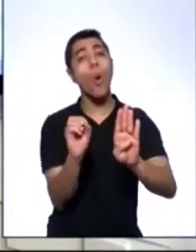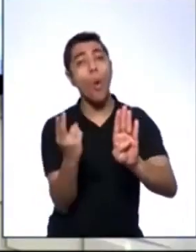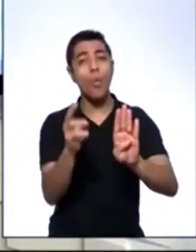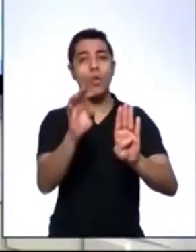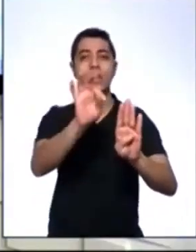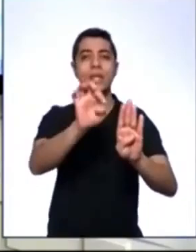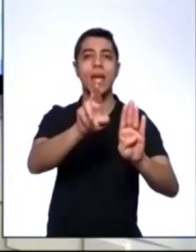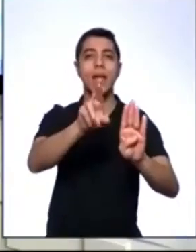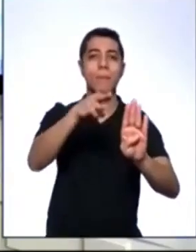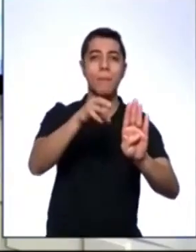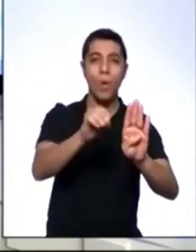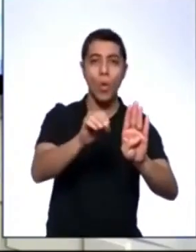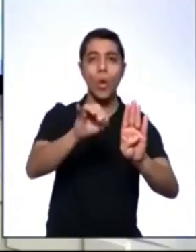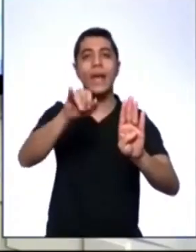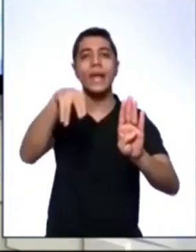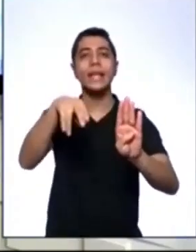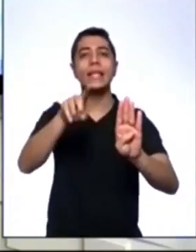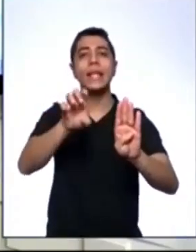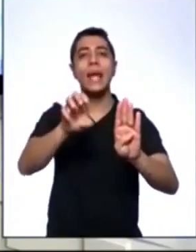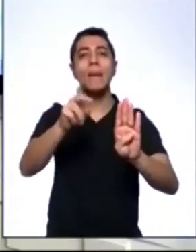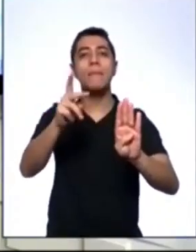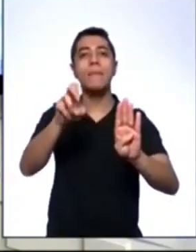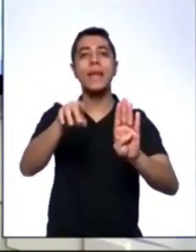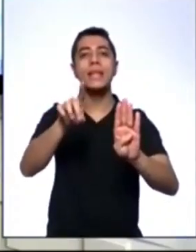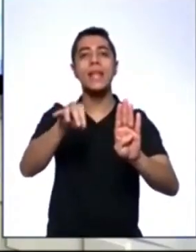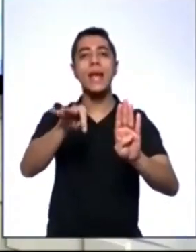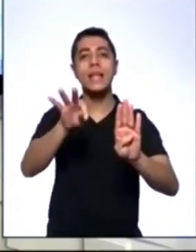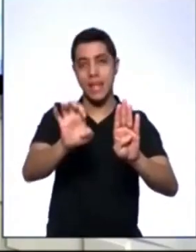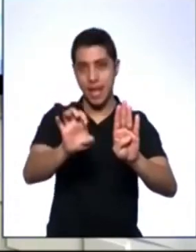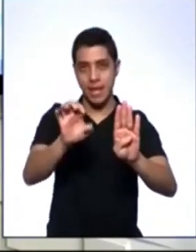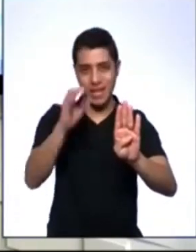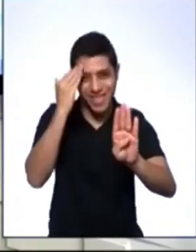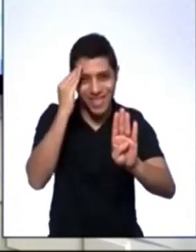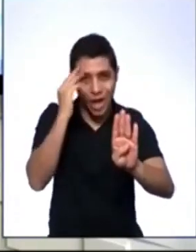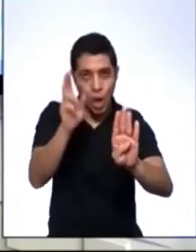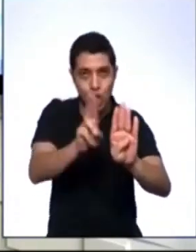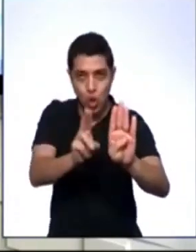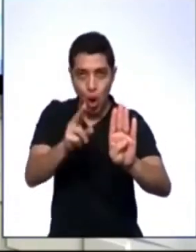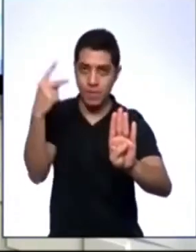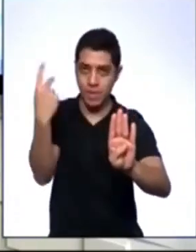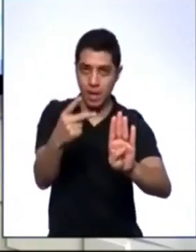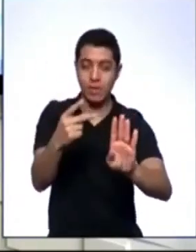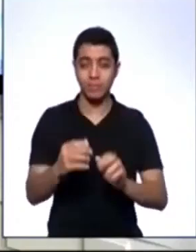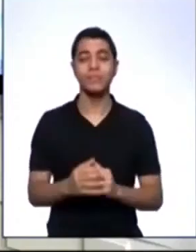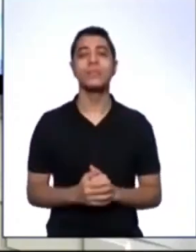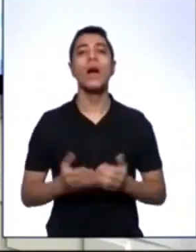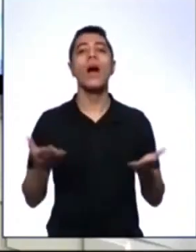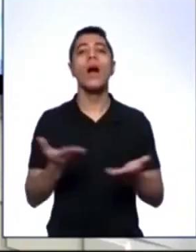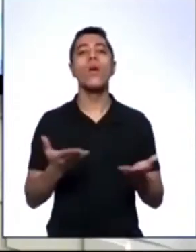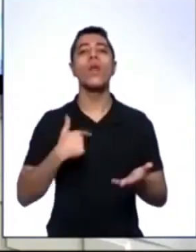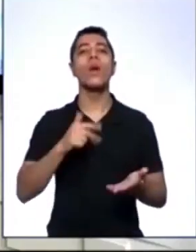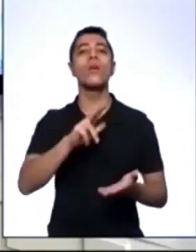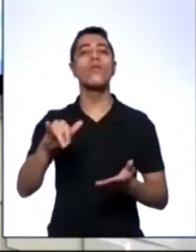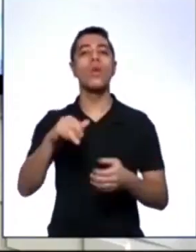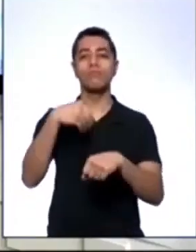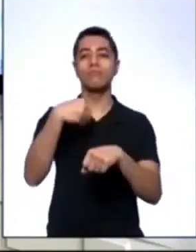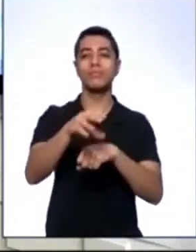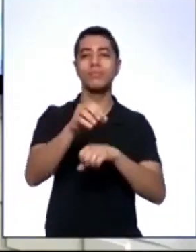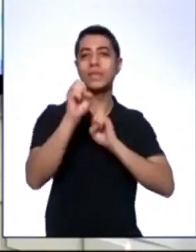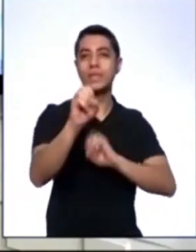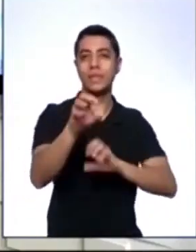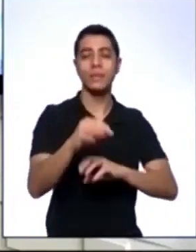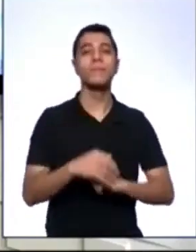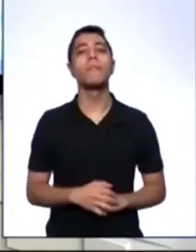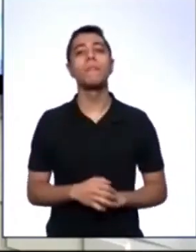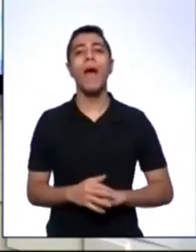como que faz para descobrir rapidamente quanto vale a o valor do a